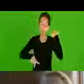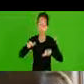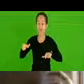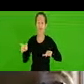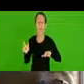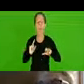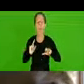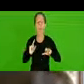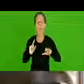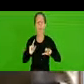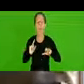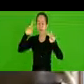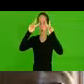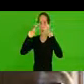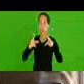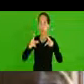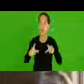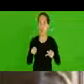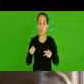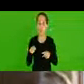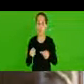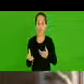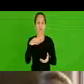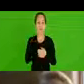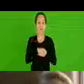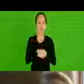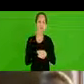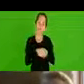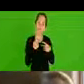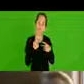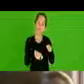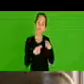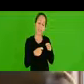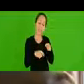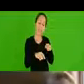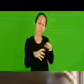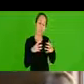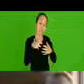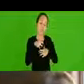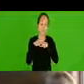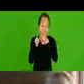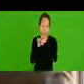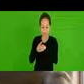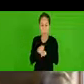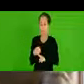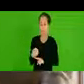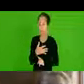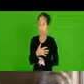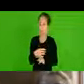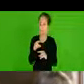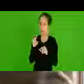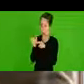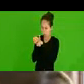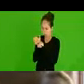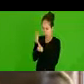eles exigiam aí uma nova configuração para além das interpretações e